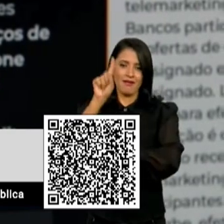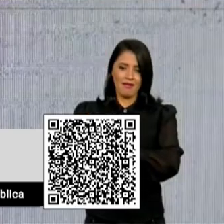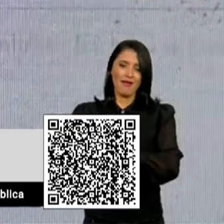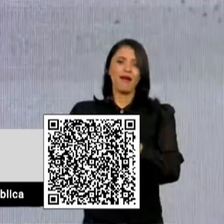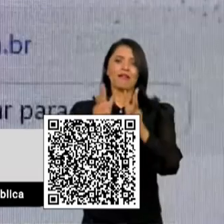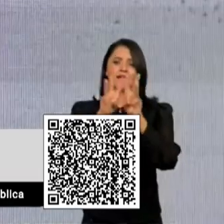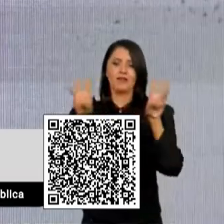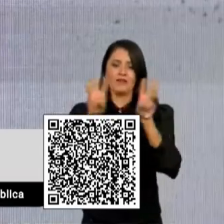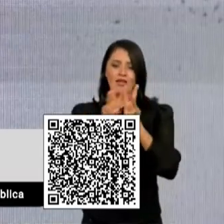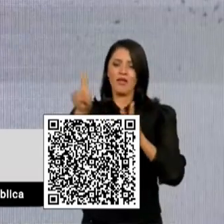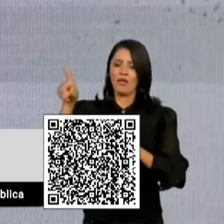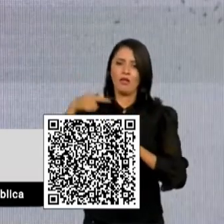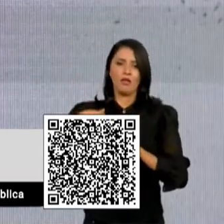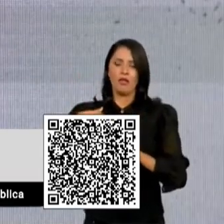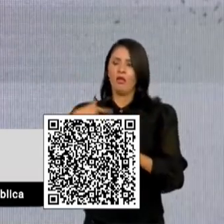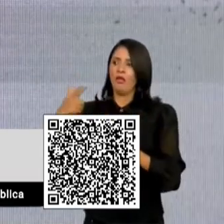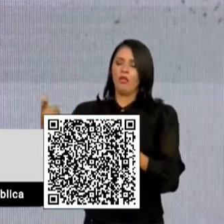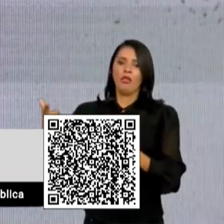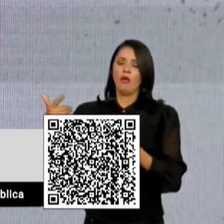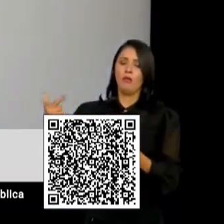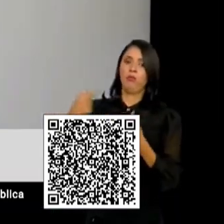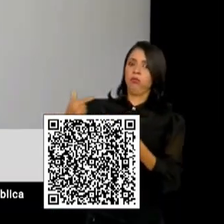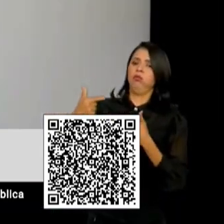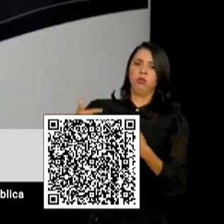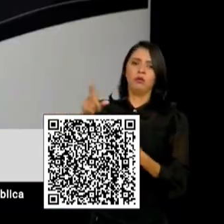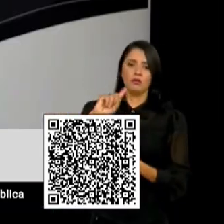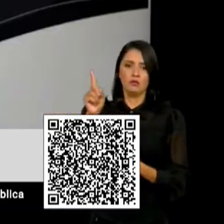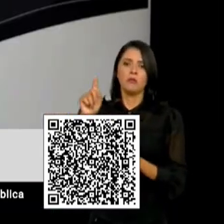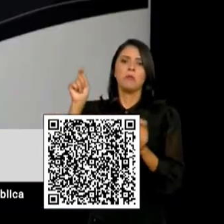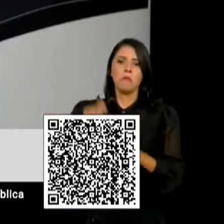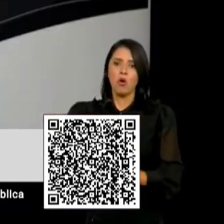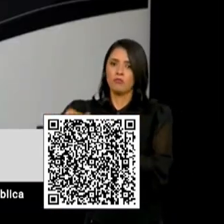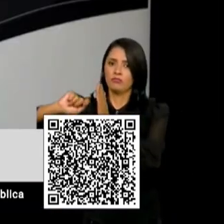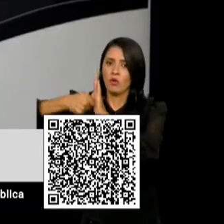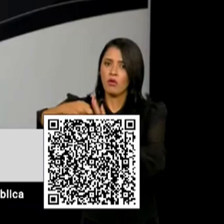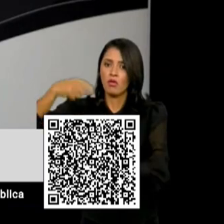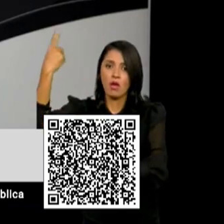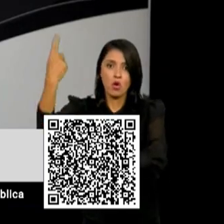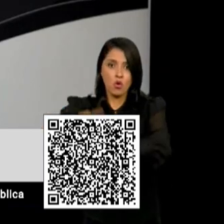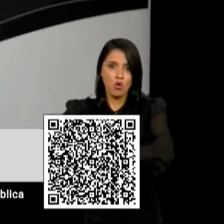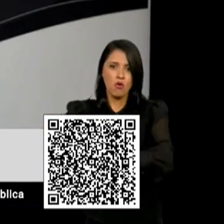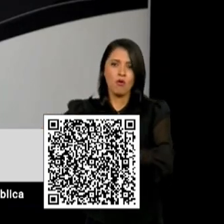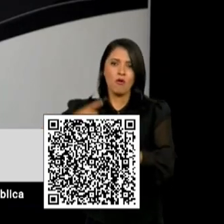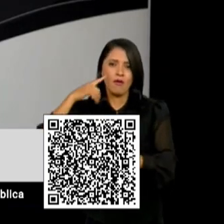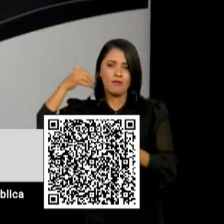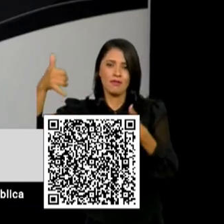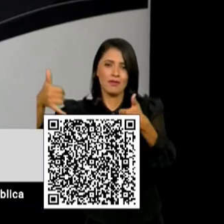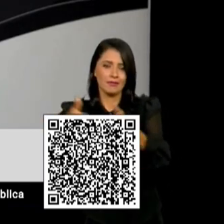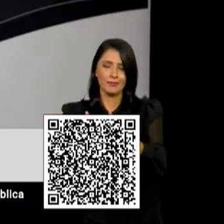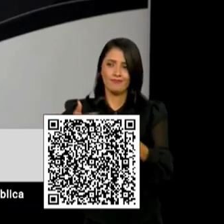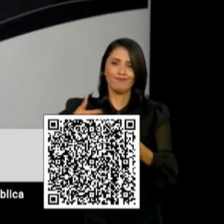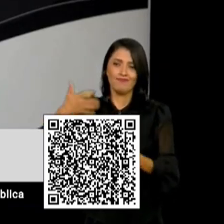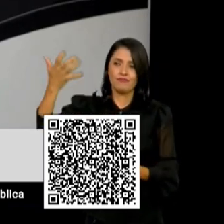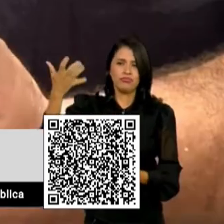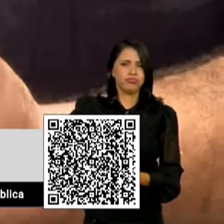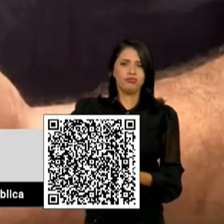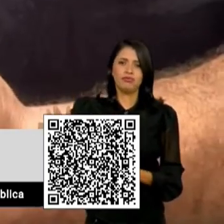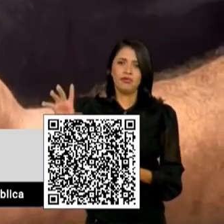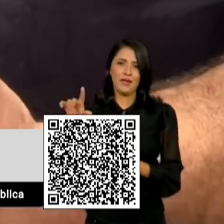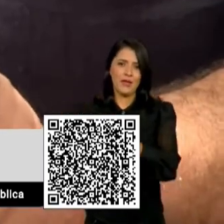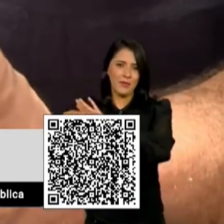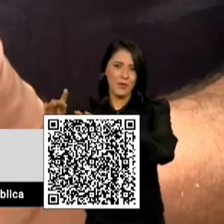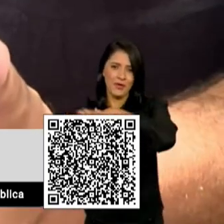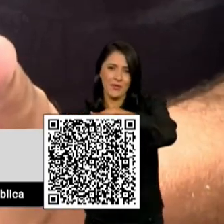da plataforma Não Me Perturbe, que permite o bloqueio instantâneo de ligações não desejadas